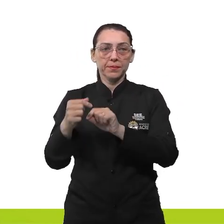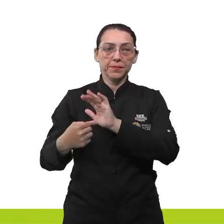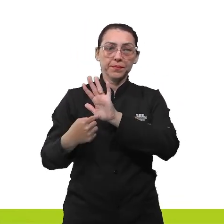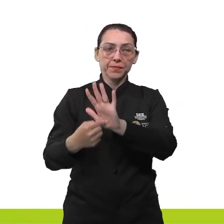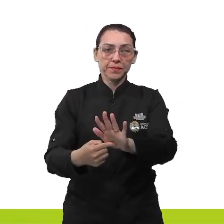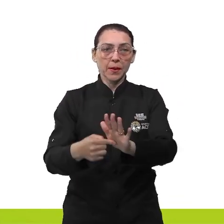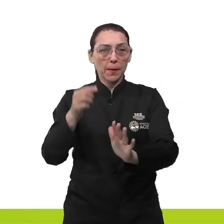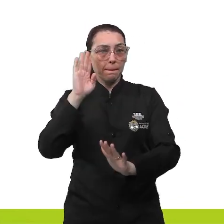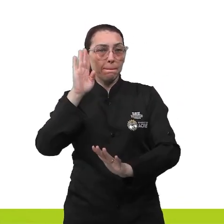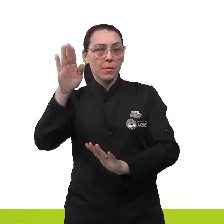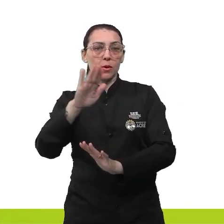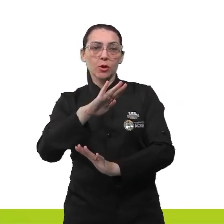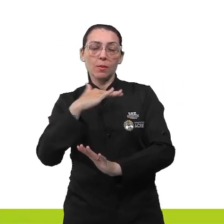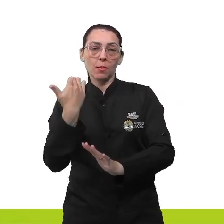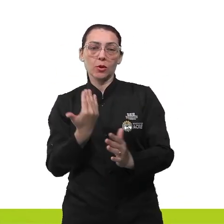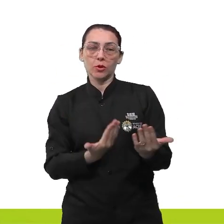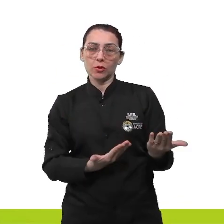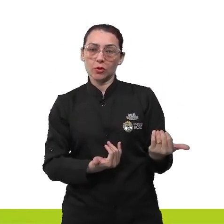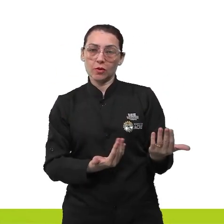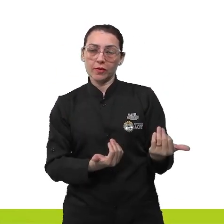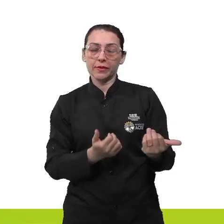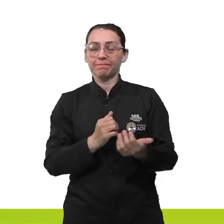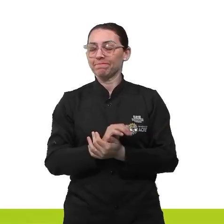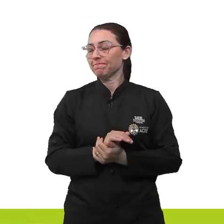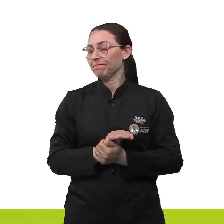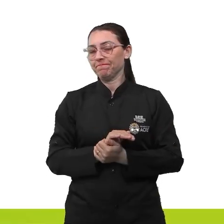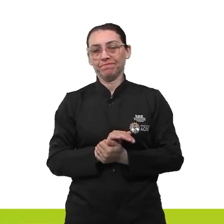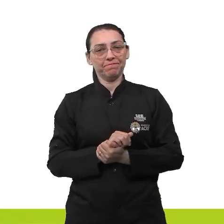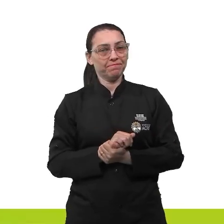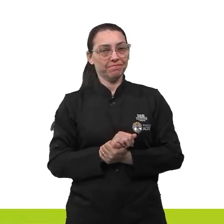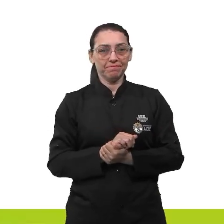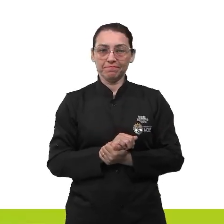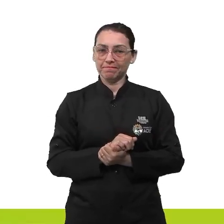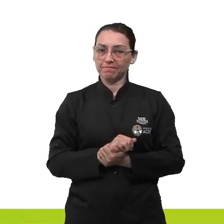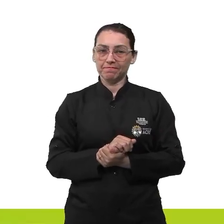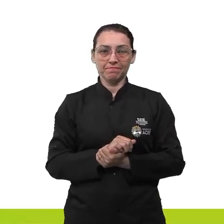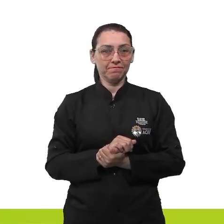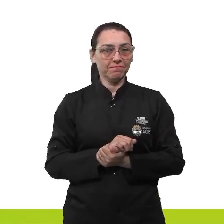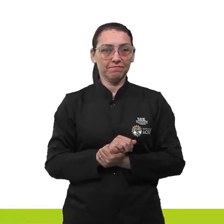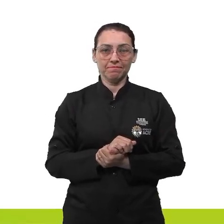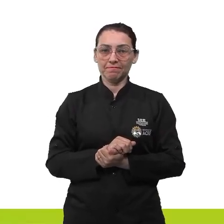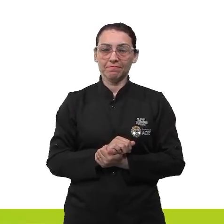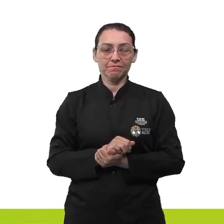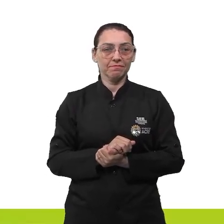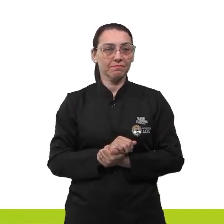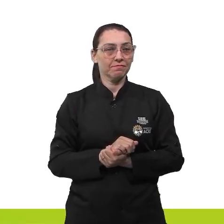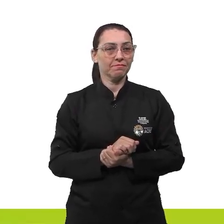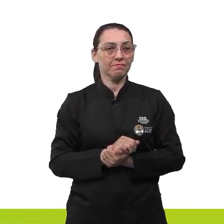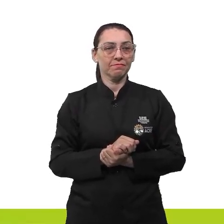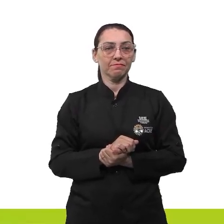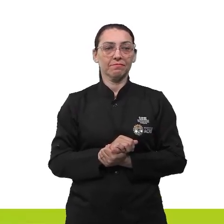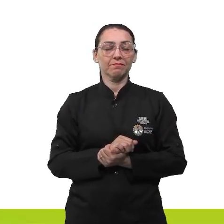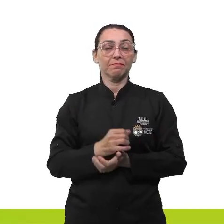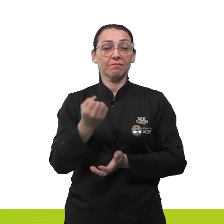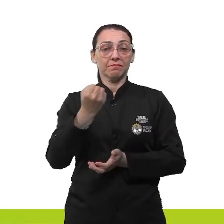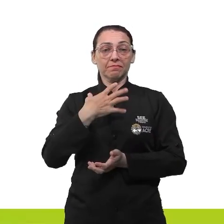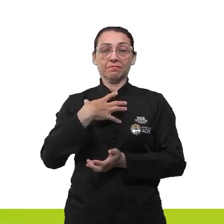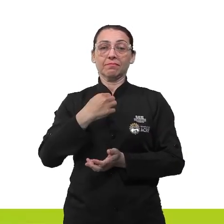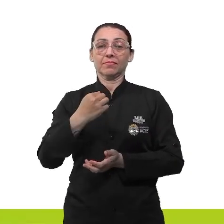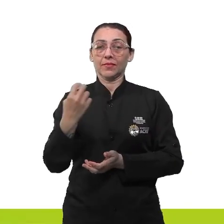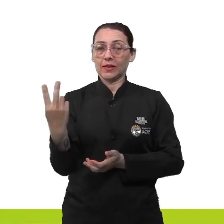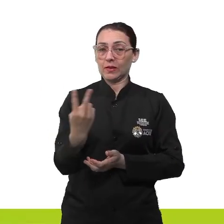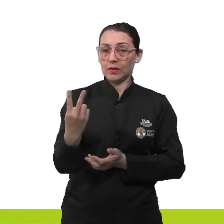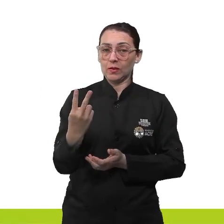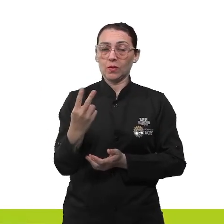Apresentar a causa principal de morte entre os jovens? Não, né? Até porque falou que o suicídio é a segunda maior causa aí